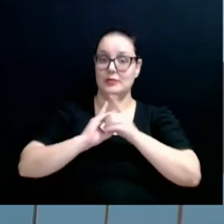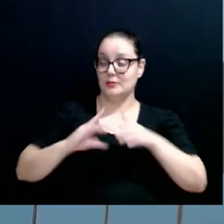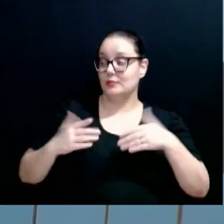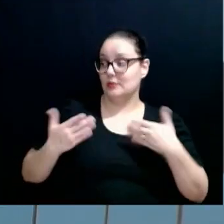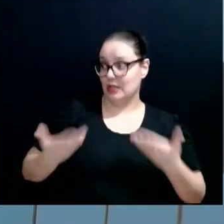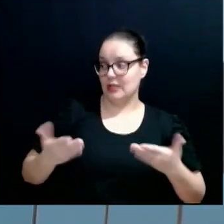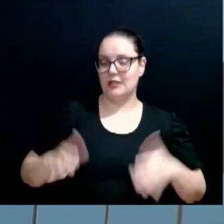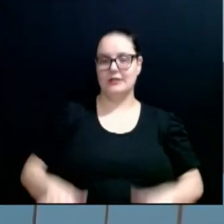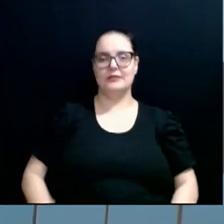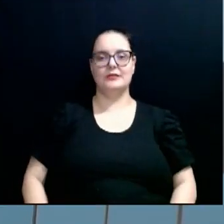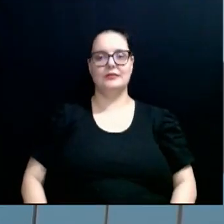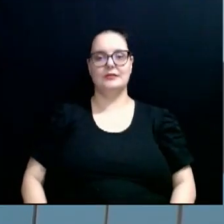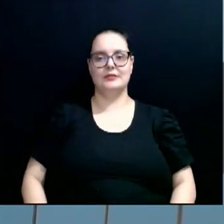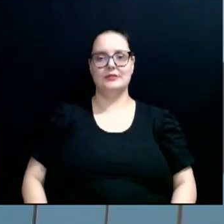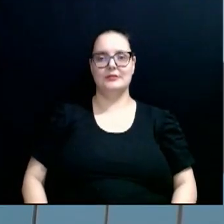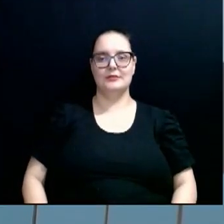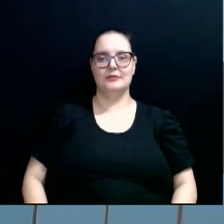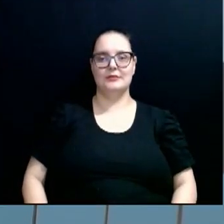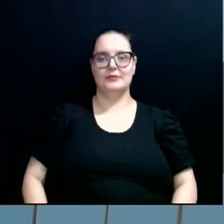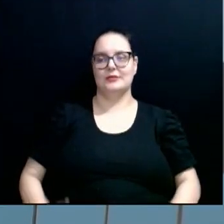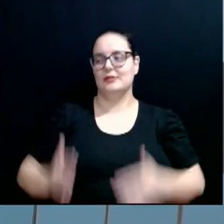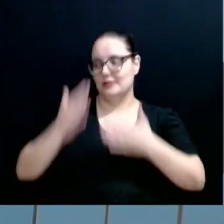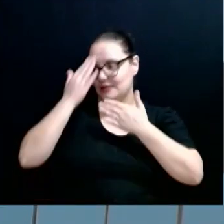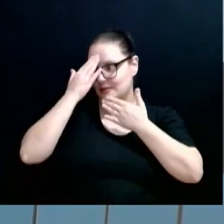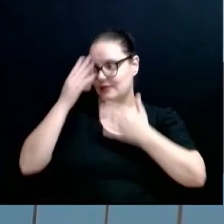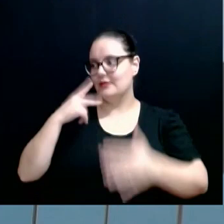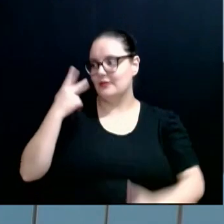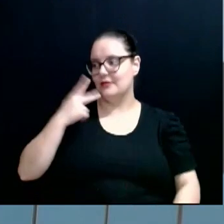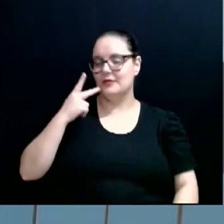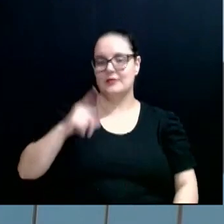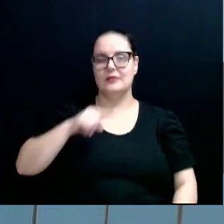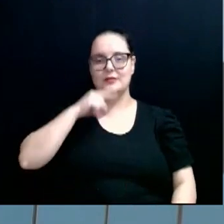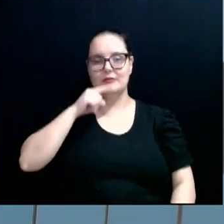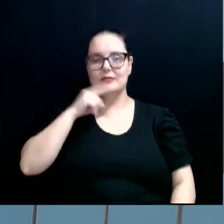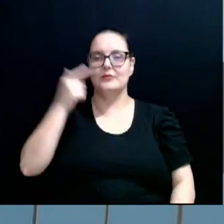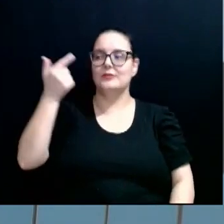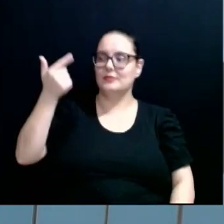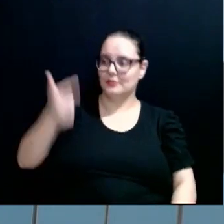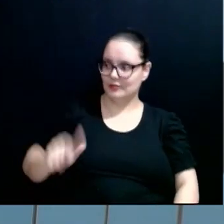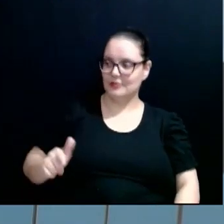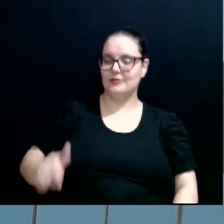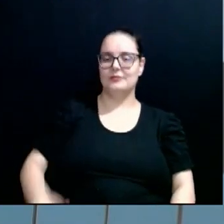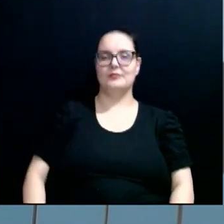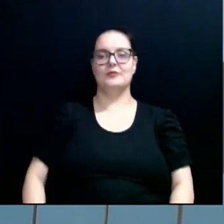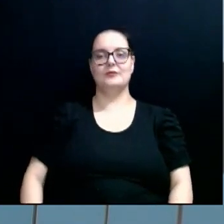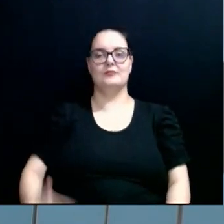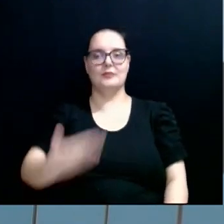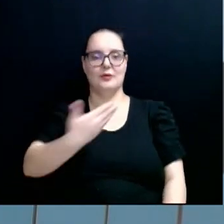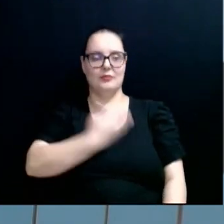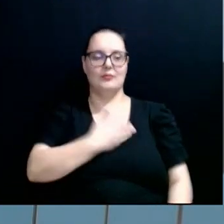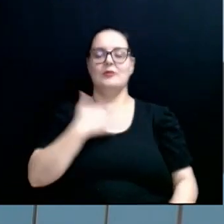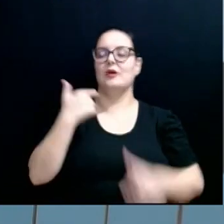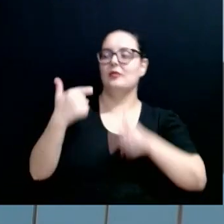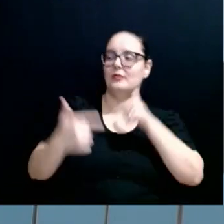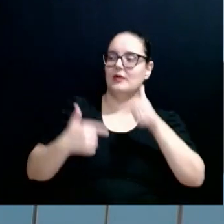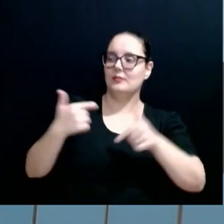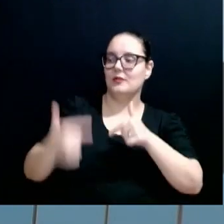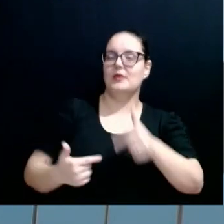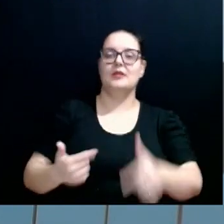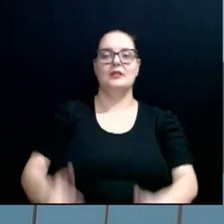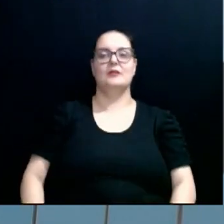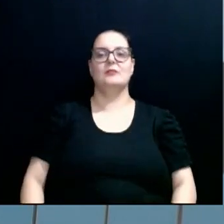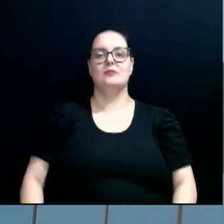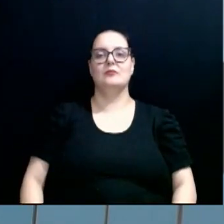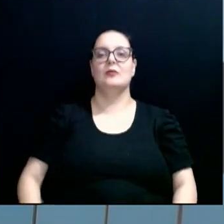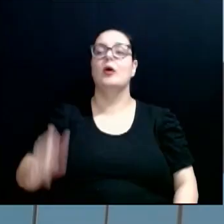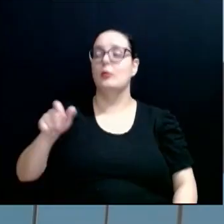agradecer ao vereador Eduardo Magoga, mais uma vez, um grande amigo, um trabalhador aí mesmo, uma pessoa que tem feito bastante